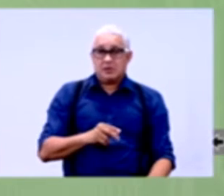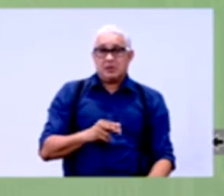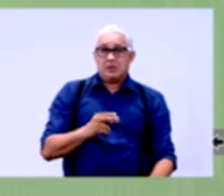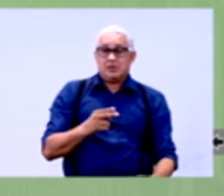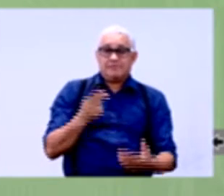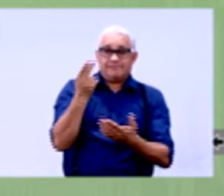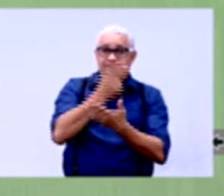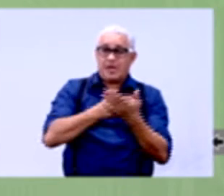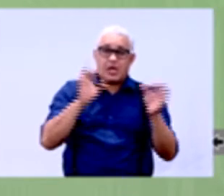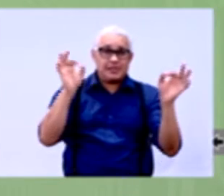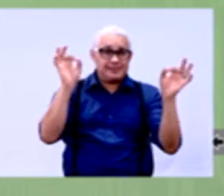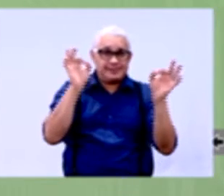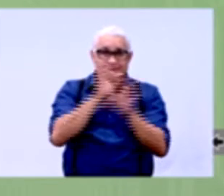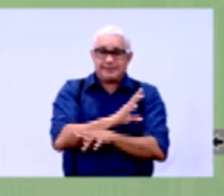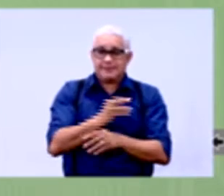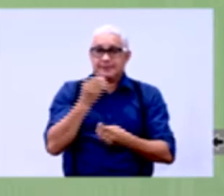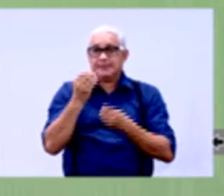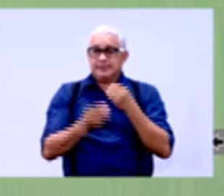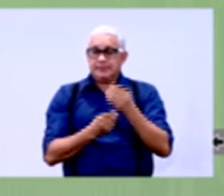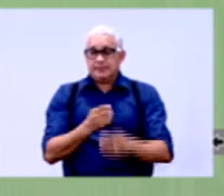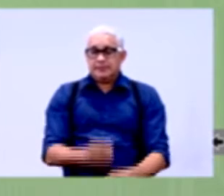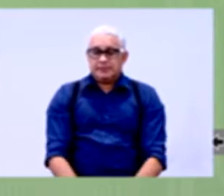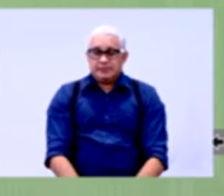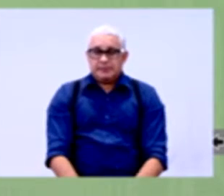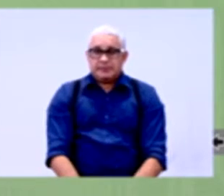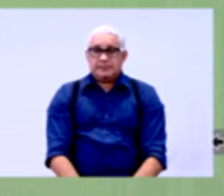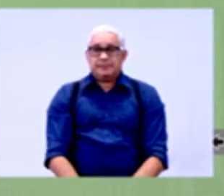bem completa de como